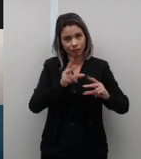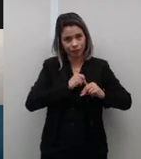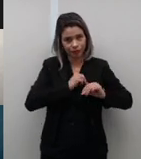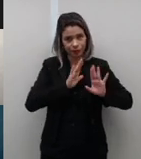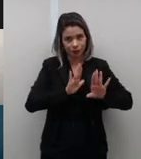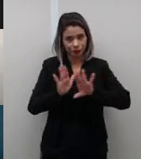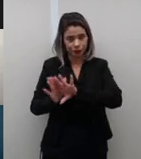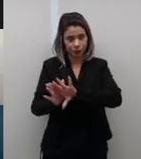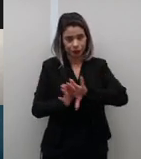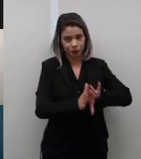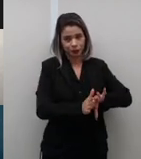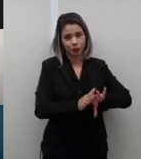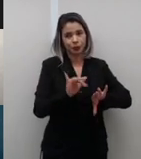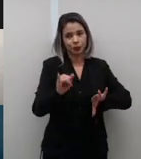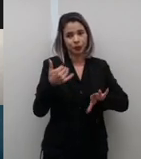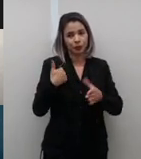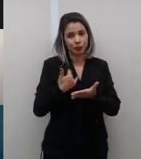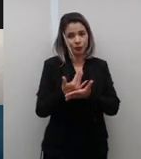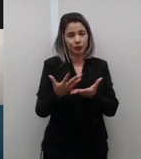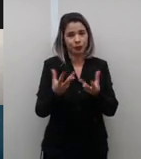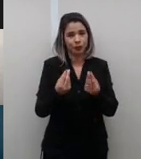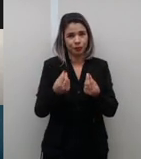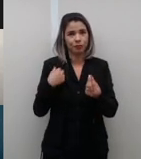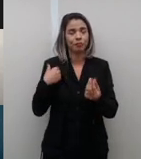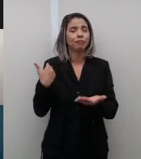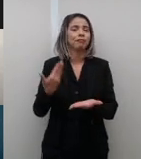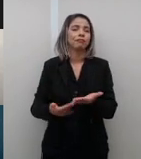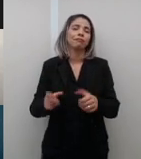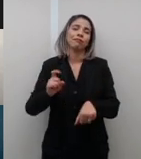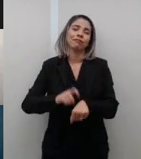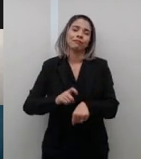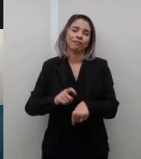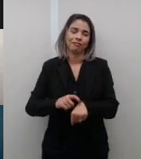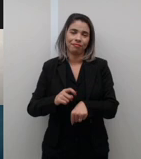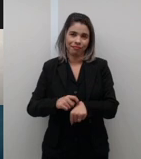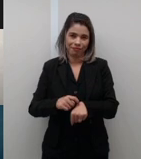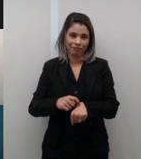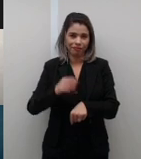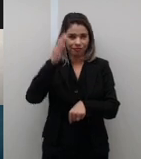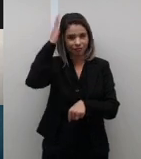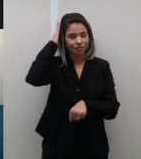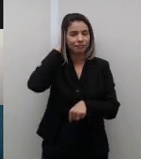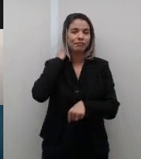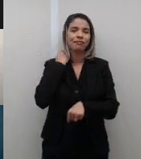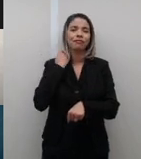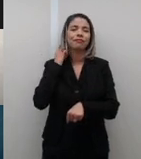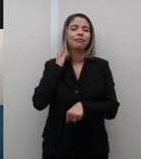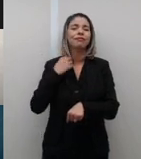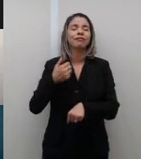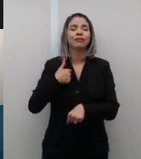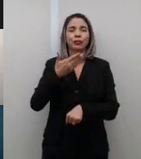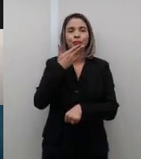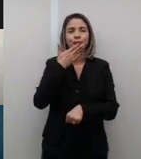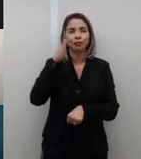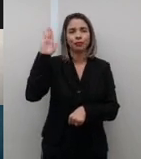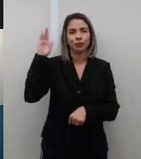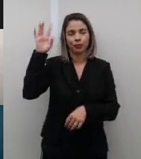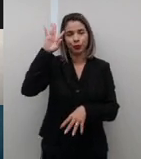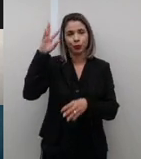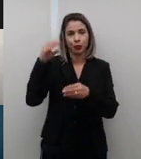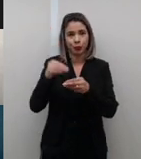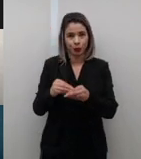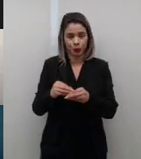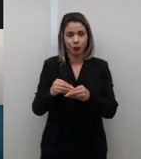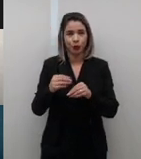muita introdução, vou gastar mais tempo na introdução do que no resumo que eu prometi fazer, embora não tão abreviado. Vamos a